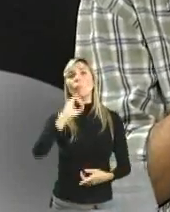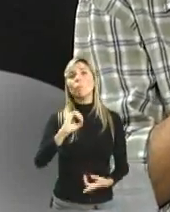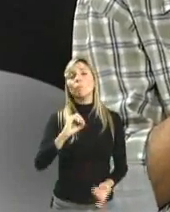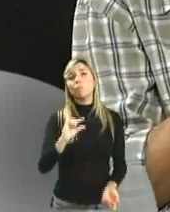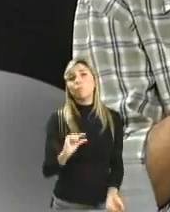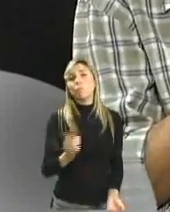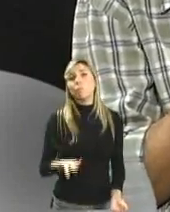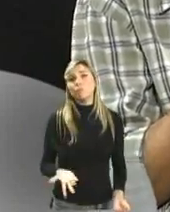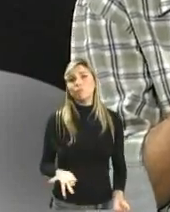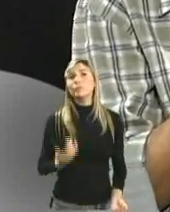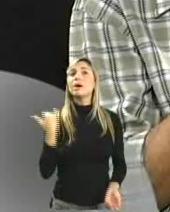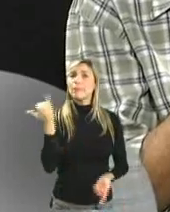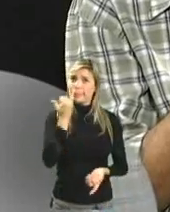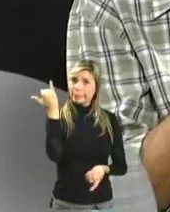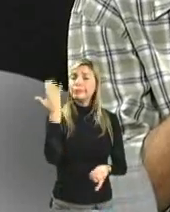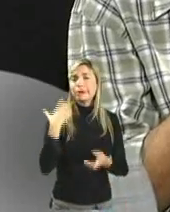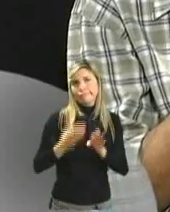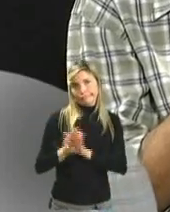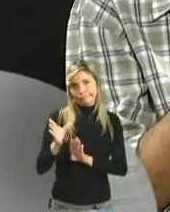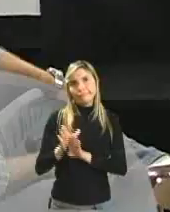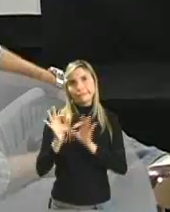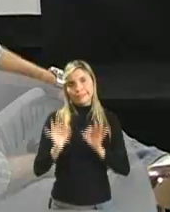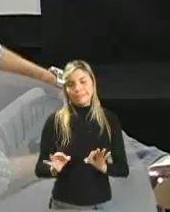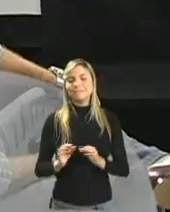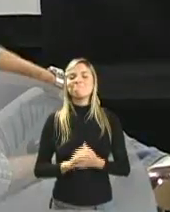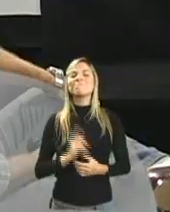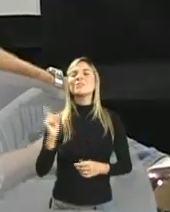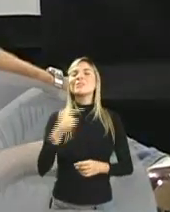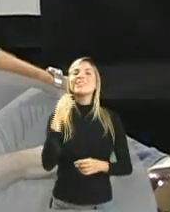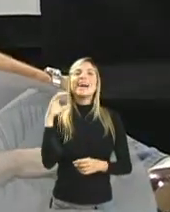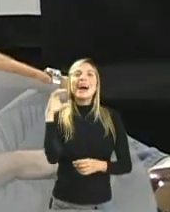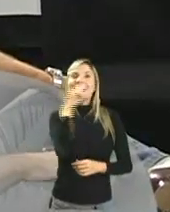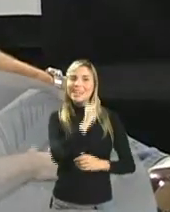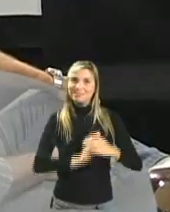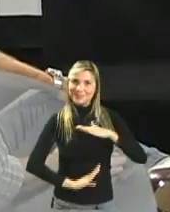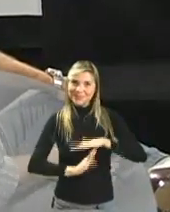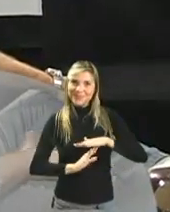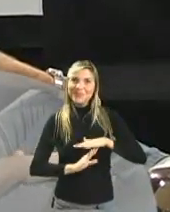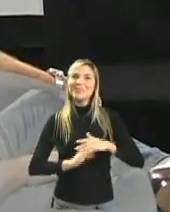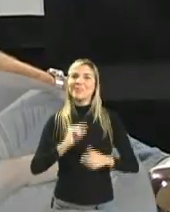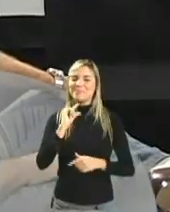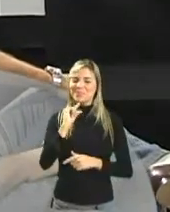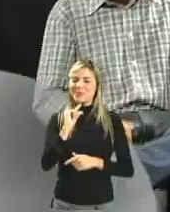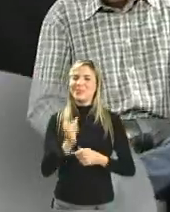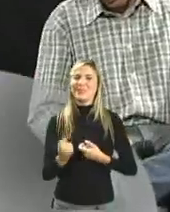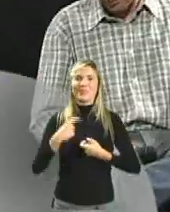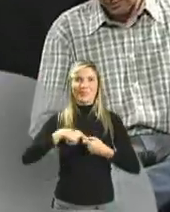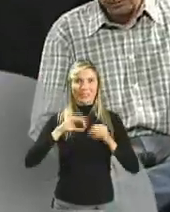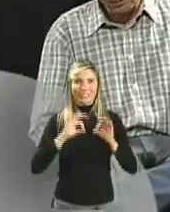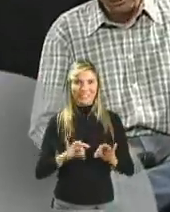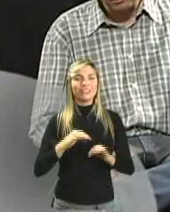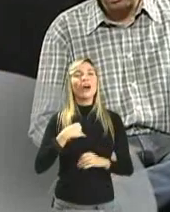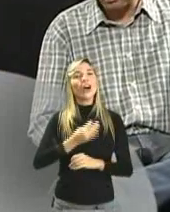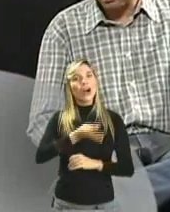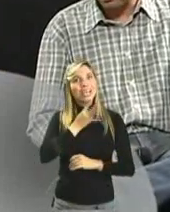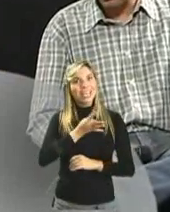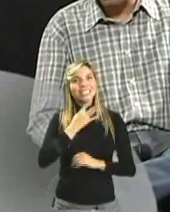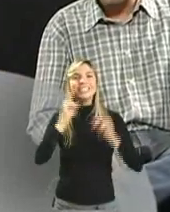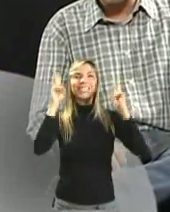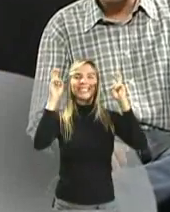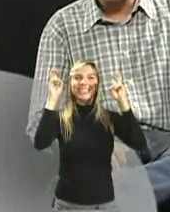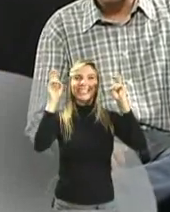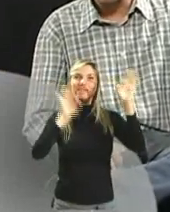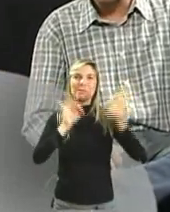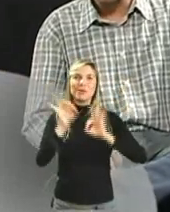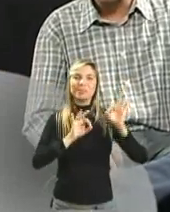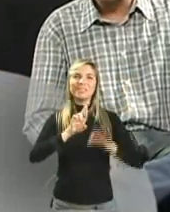nada sobre a atenção ostomizada. Então a gente vai fazer mais um rápido intervalo, porque daqui a pouco a gente volta